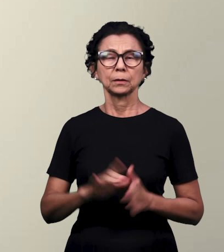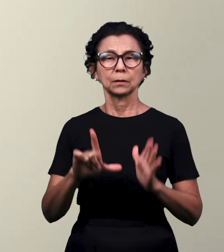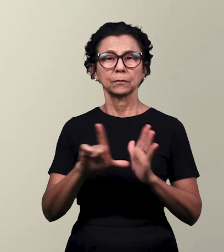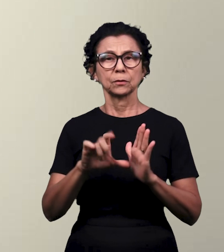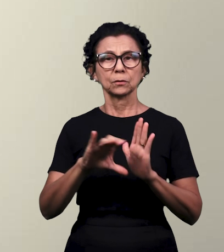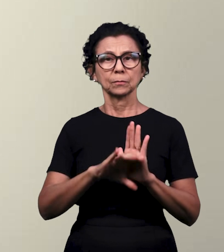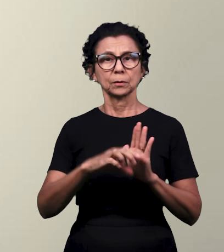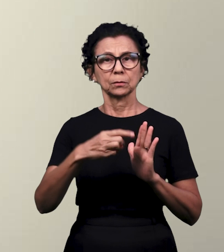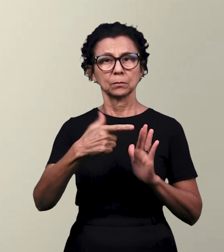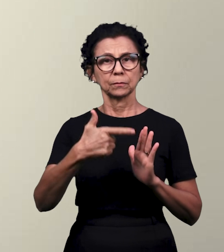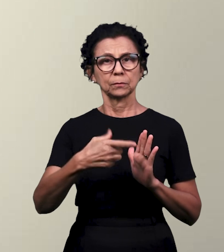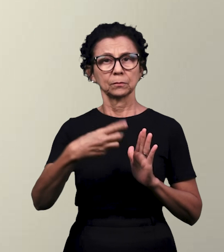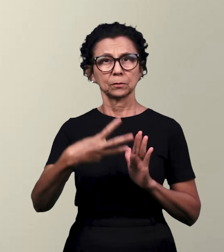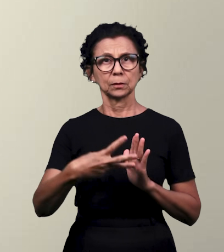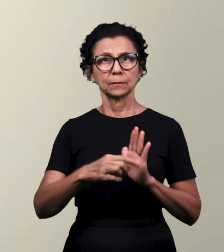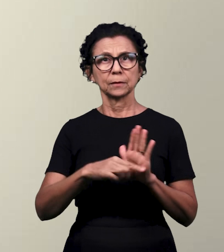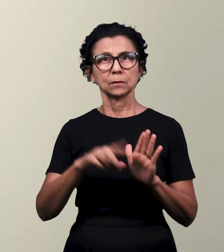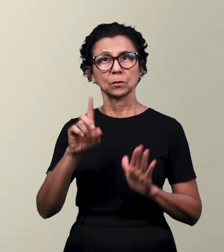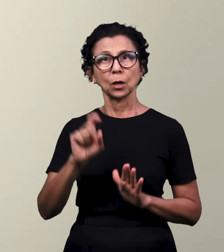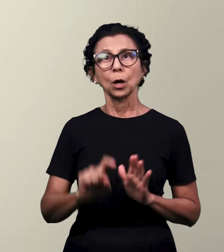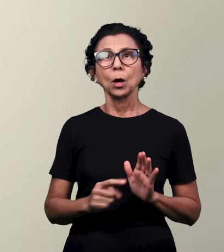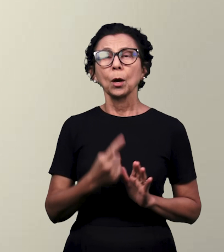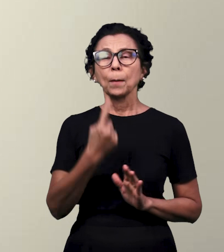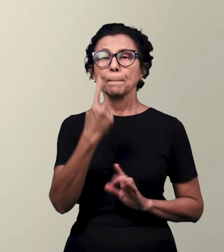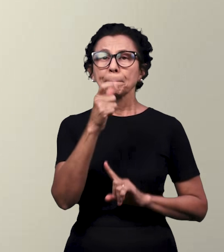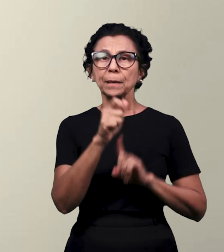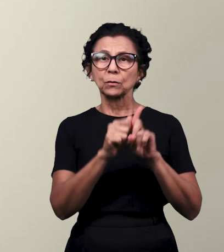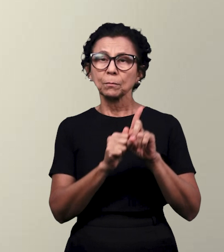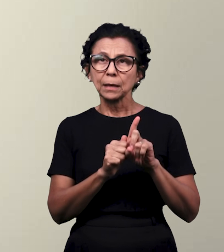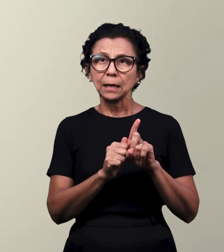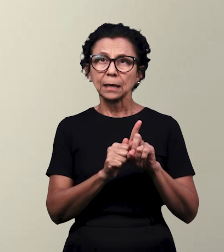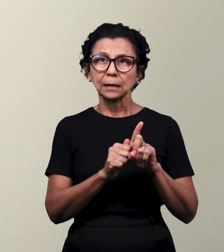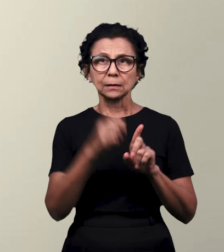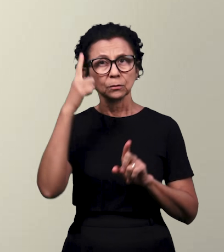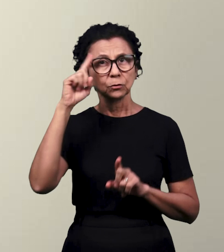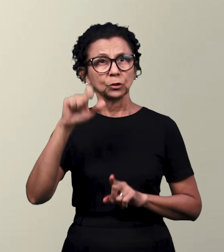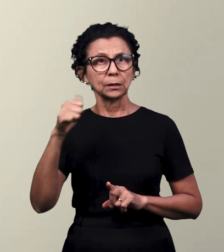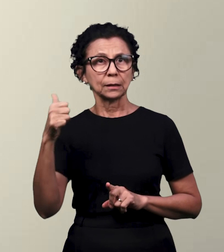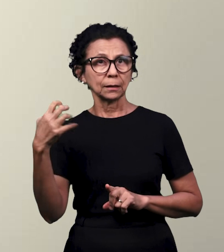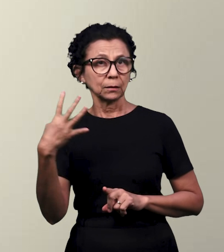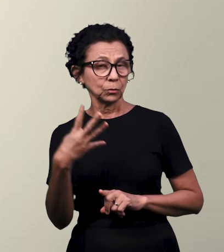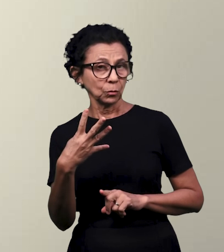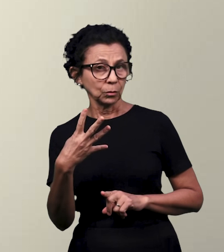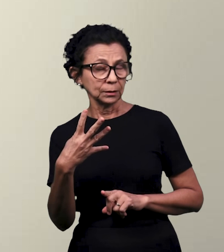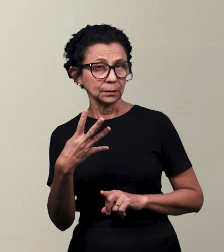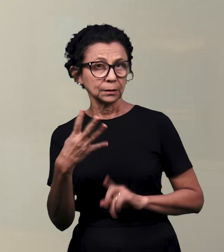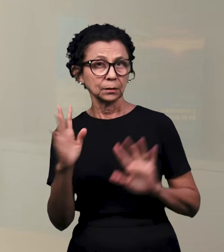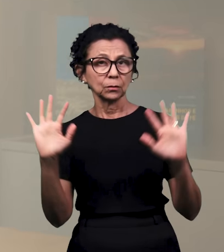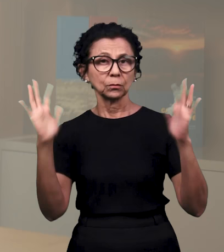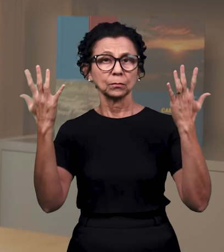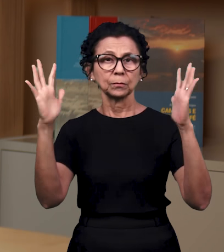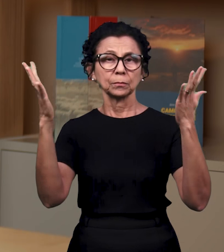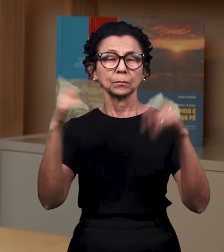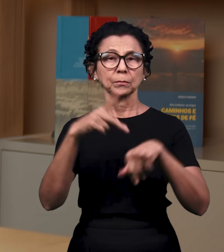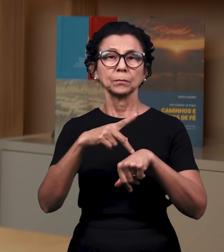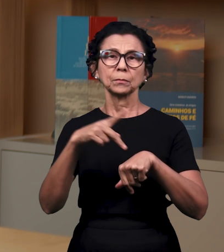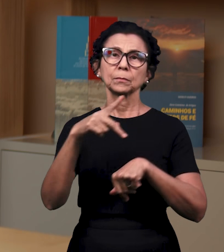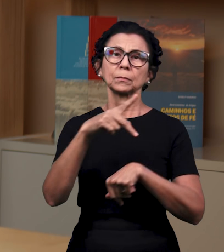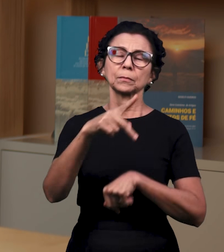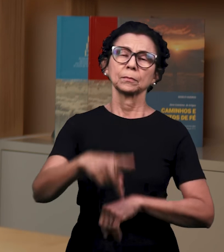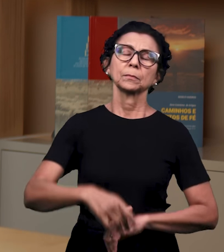Senhor diz assim, né? No primeiro mês, aos 14 do mês, pela tarde, é a Páscoa do Senhor. Nós abordamos, inclusive,